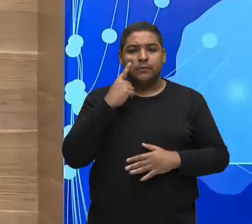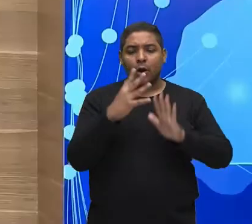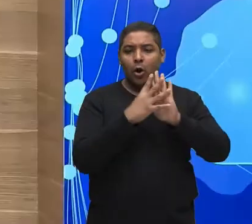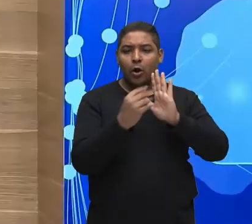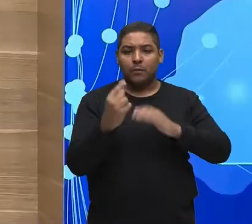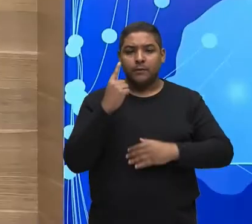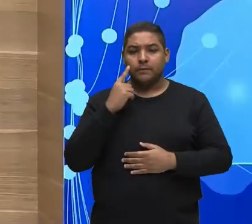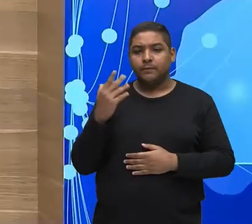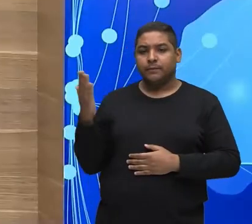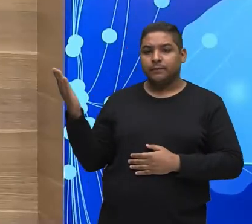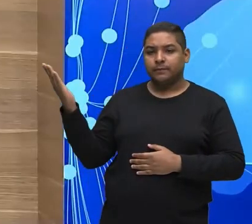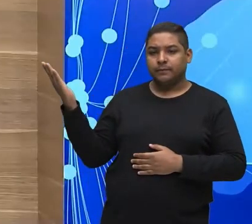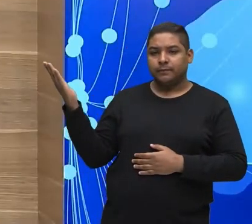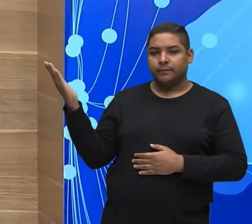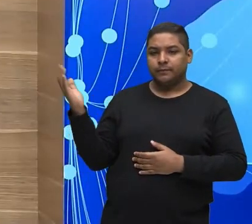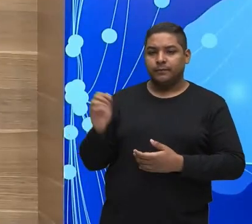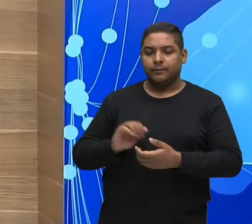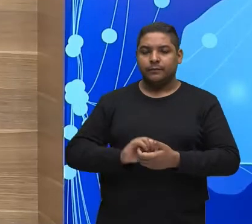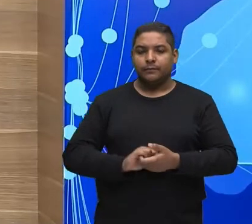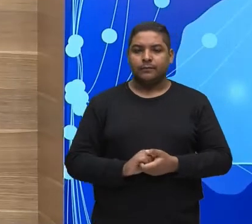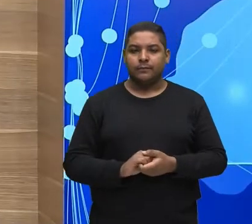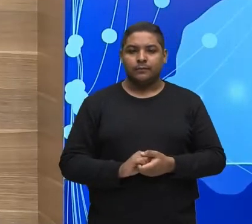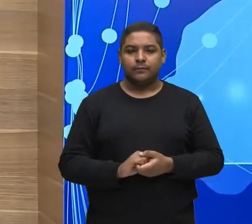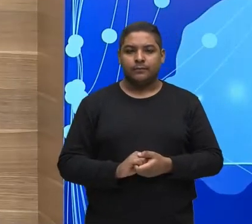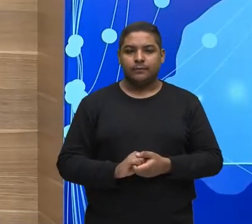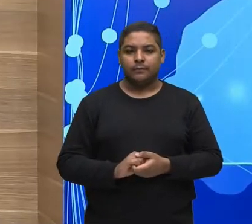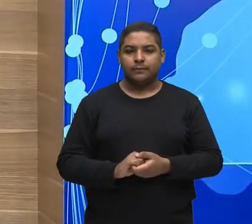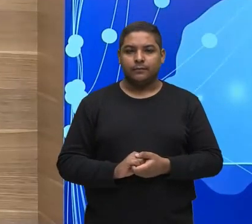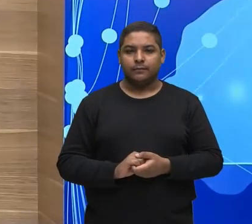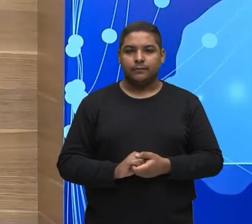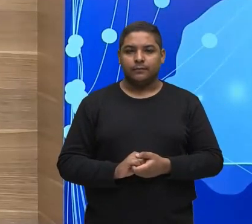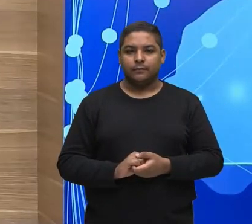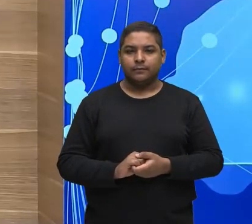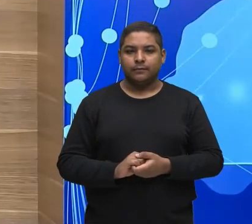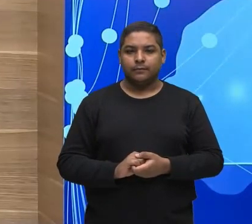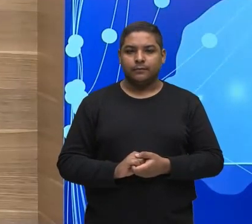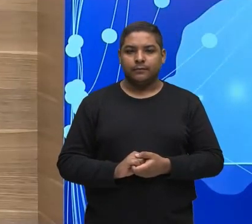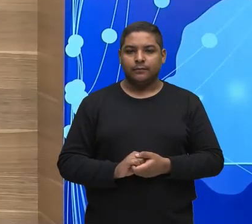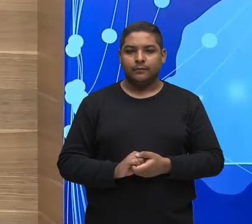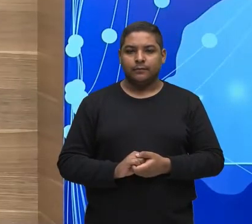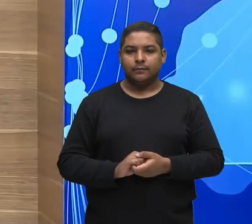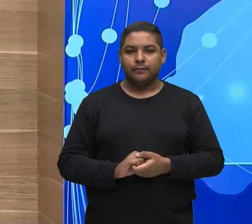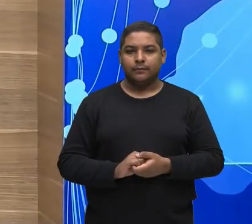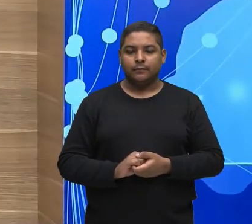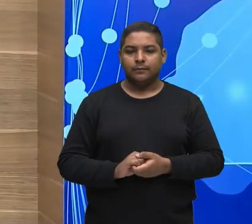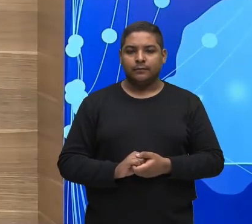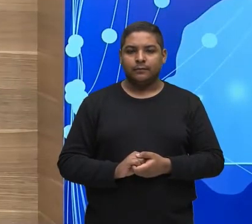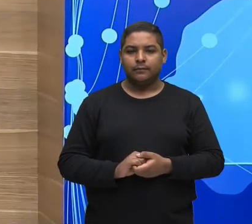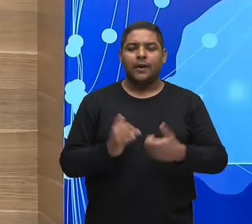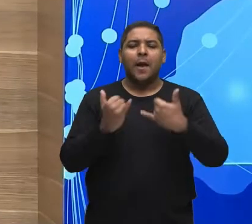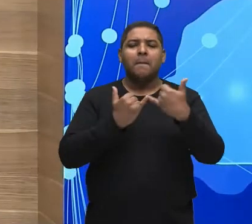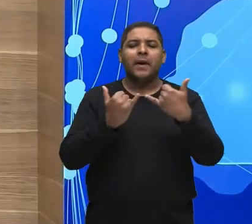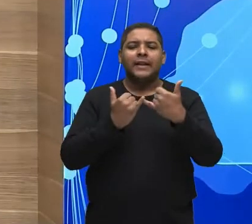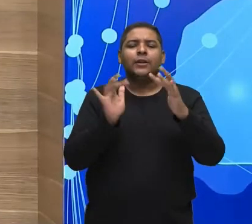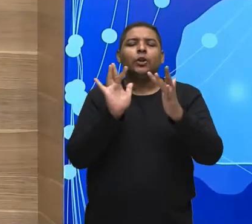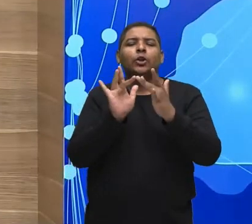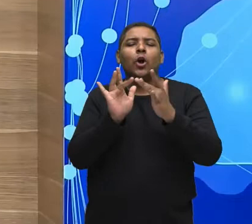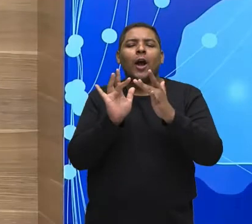começa a fazer os alongamentos. Joga lá as mãos para cima, como se fosse tocar no